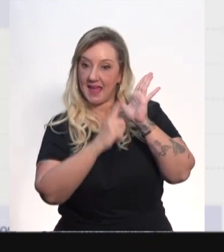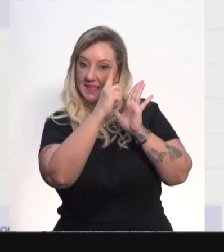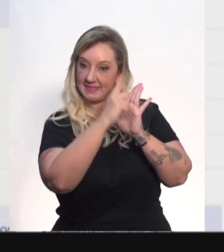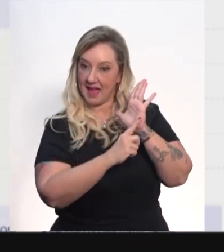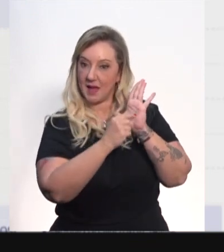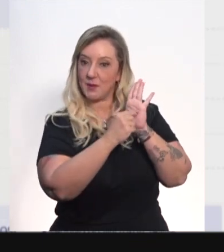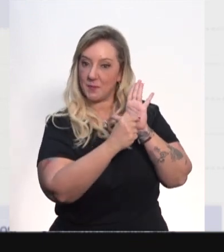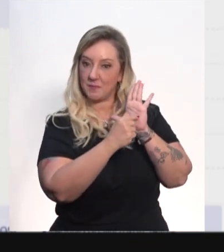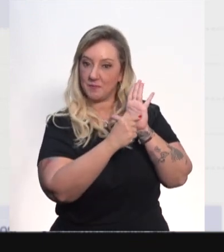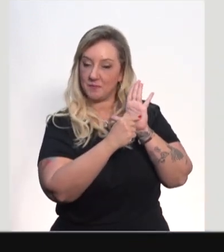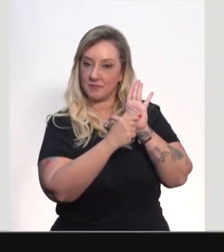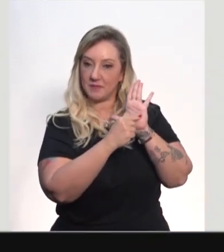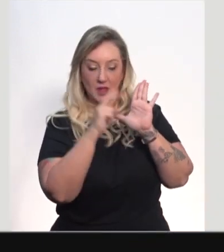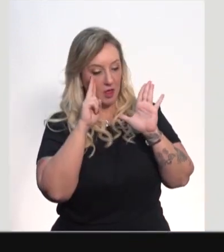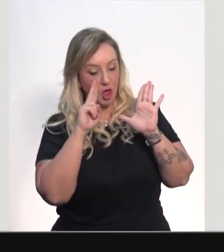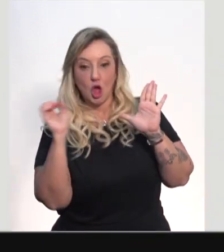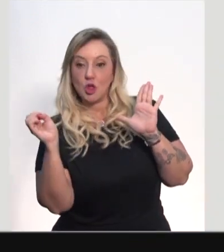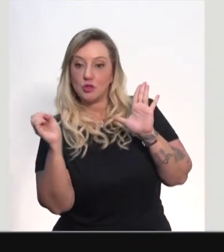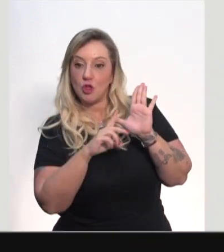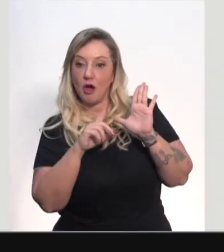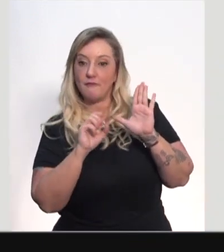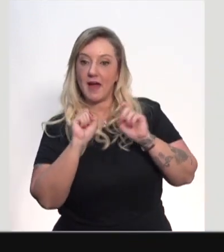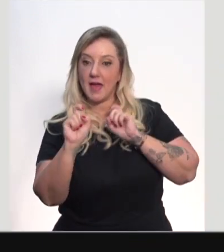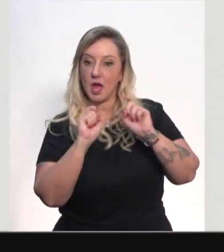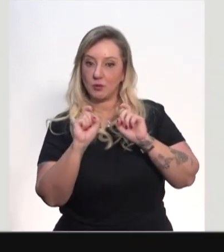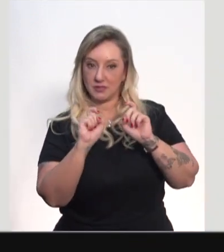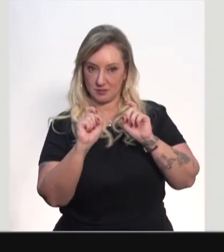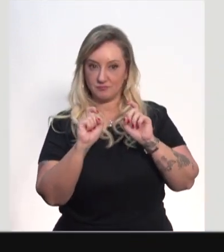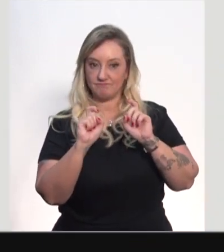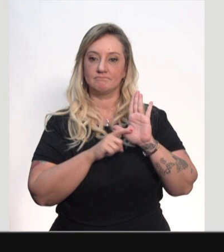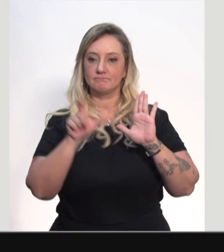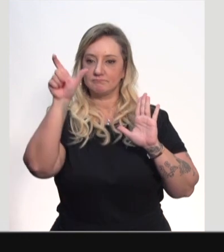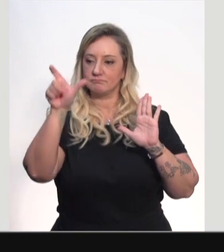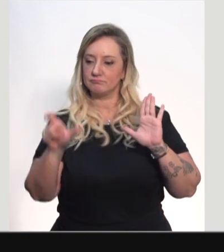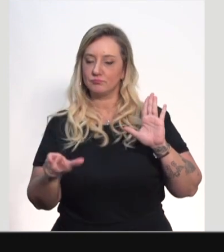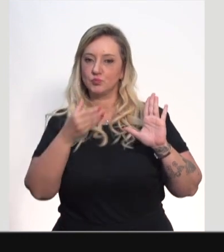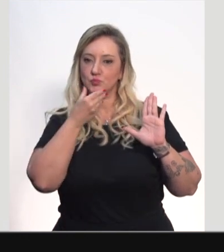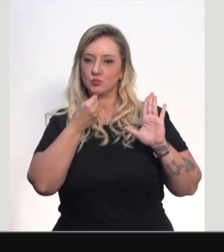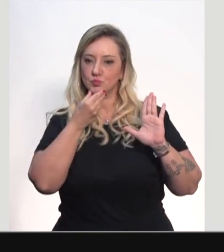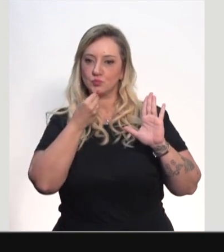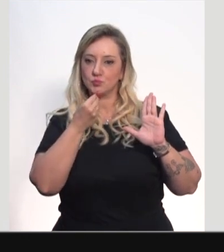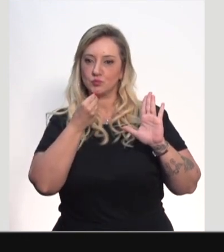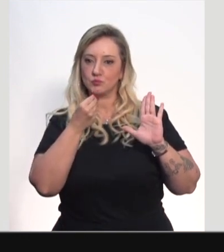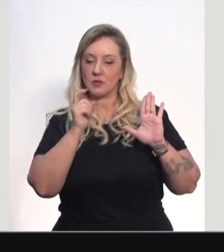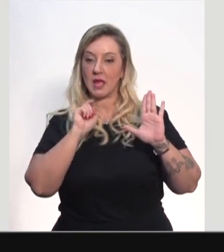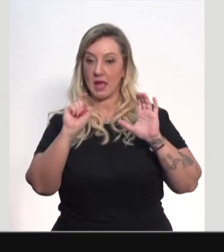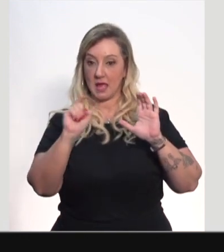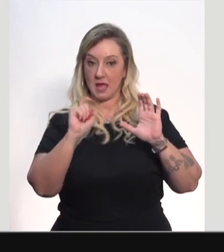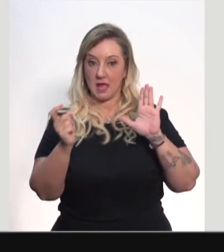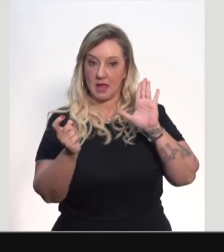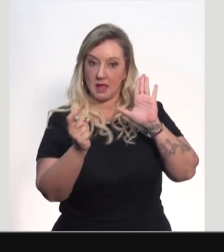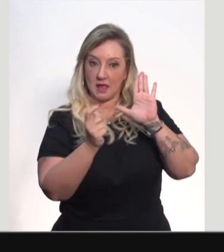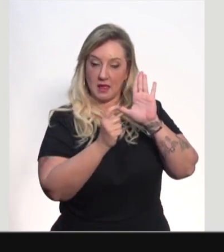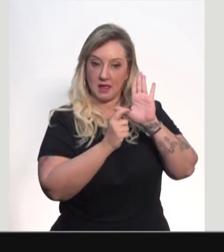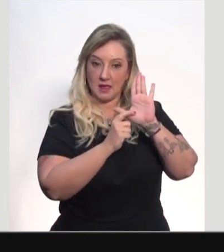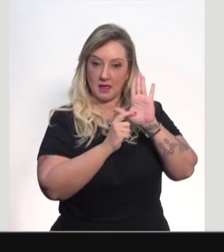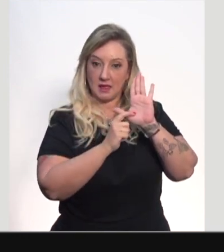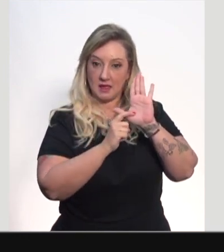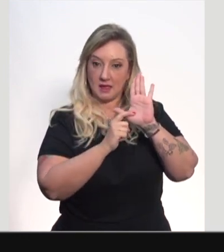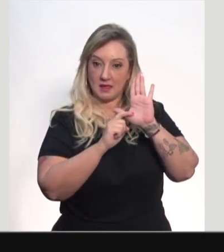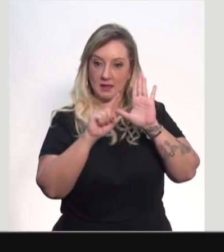um professor possa ajudar o outro, gestor, diretoria, nós aqui do órgão central. Então, conversando com o Marcos da